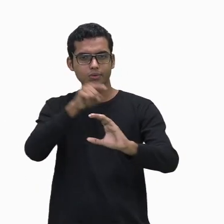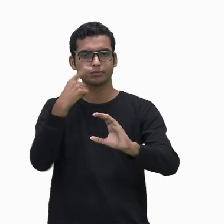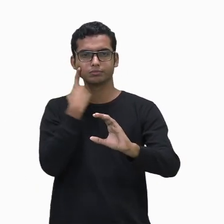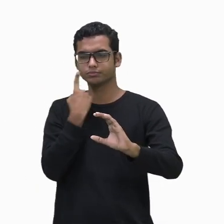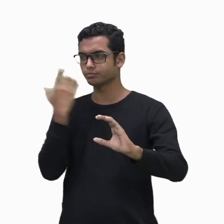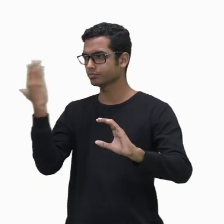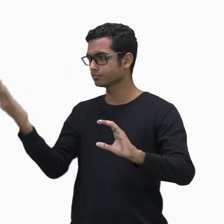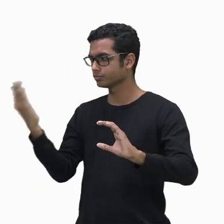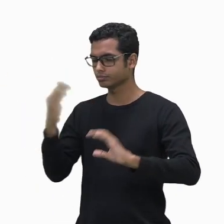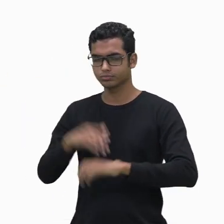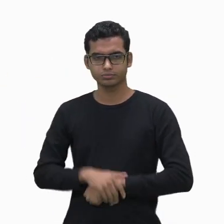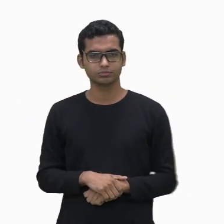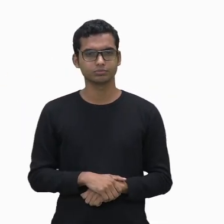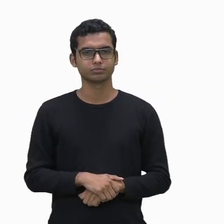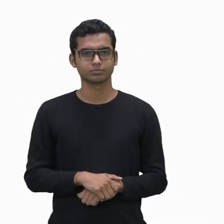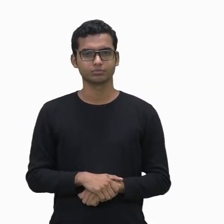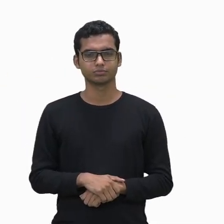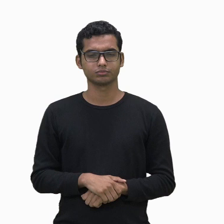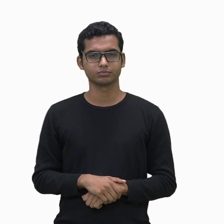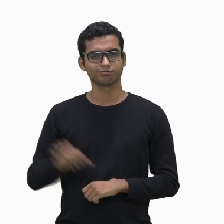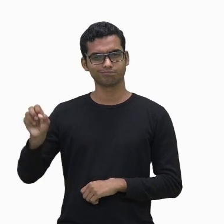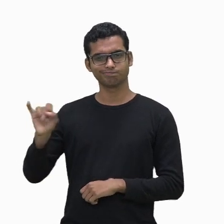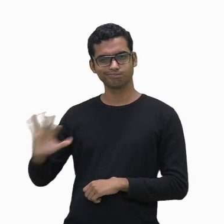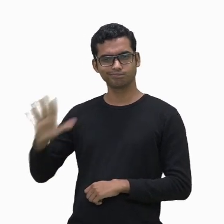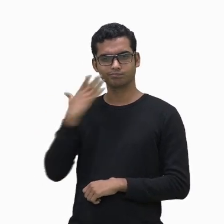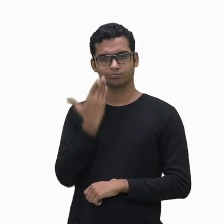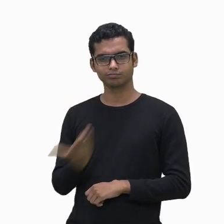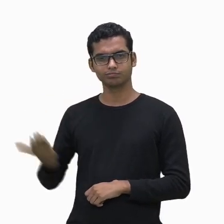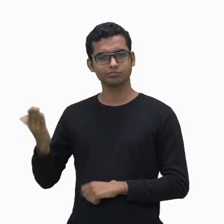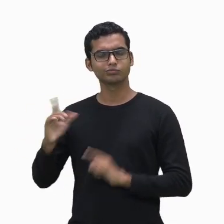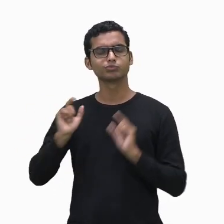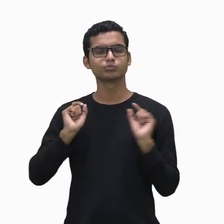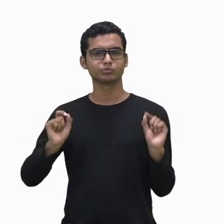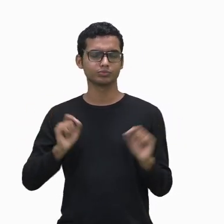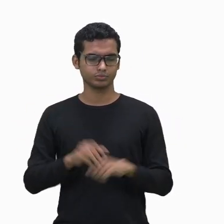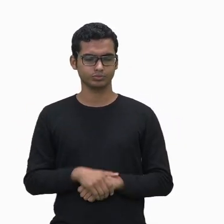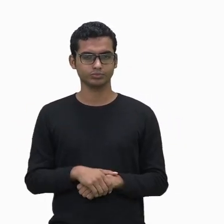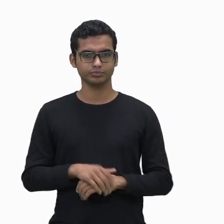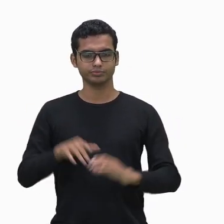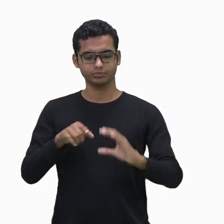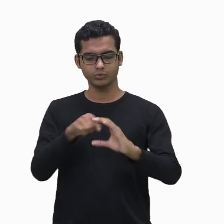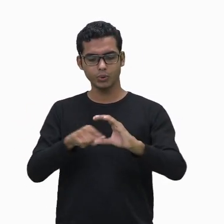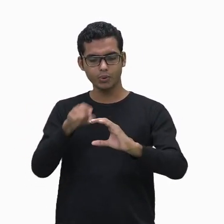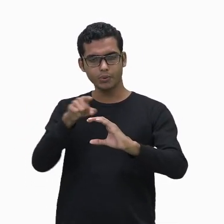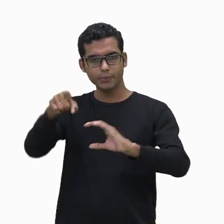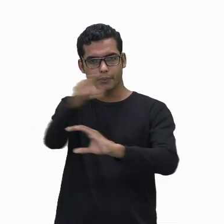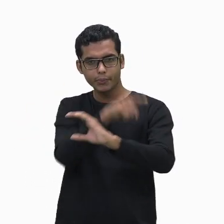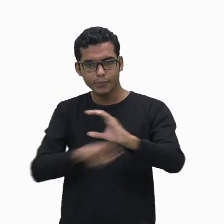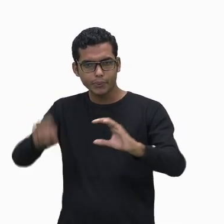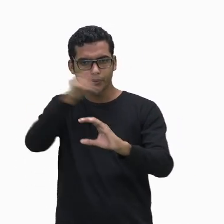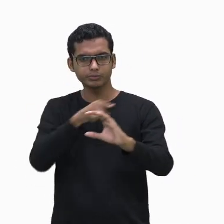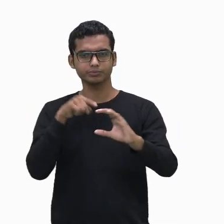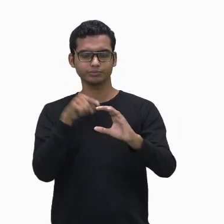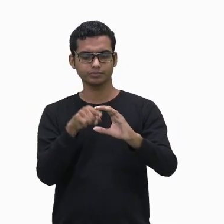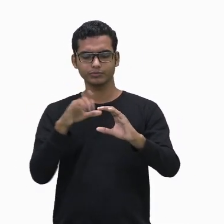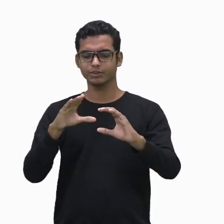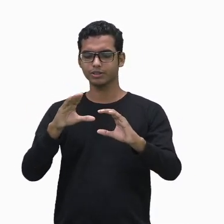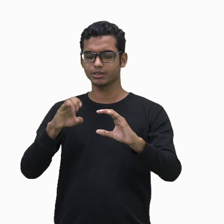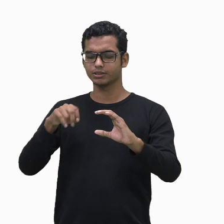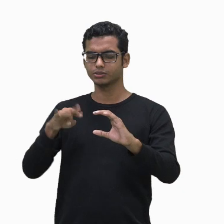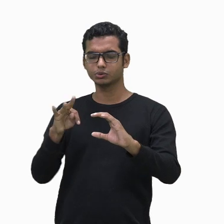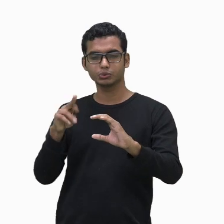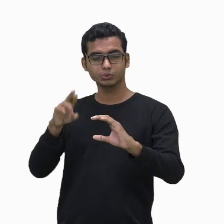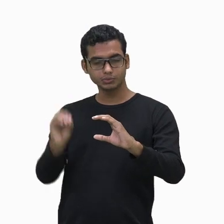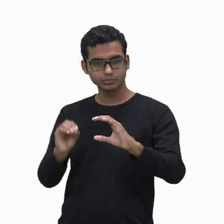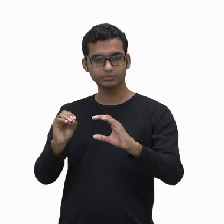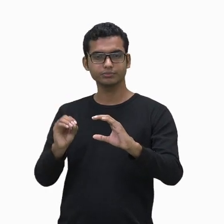que é justamente a que a gente vai ver na imagem, né? As duas com o mesmo centro, nós chamamos aí de concêntricas, né? A